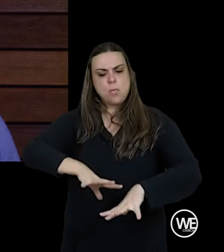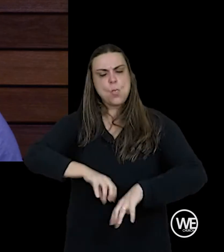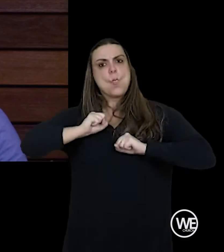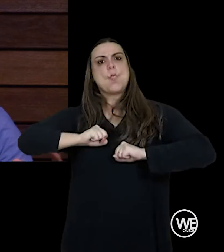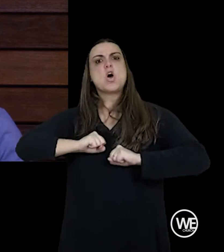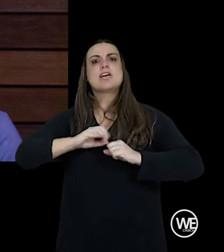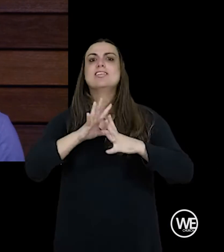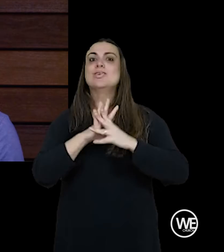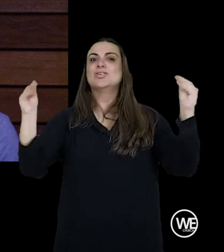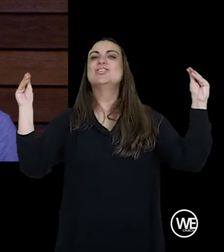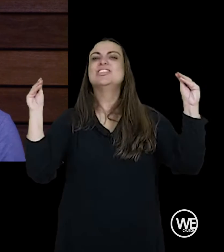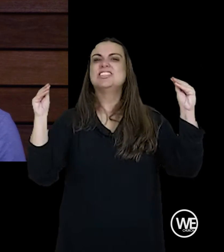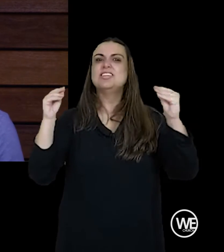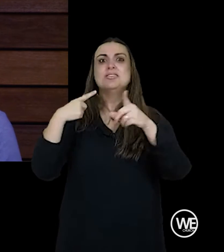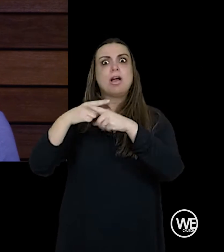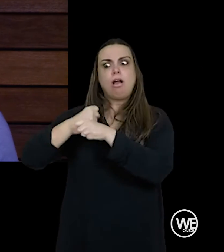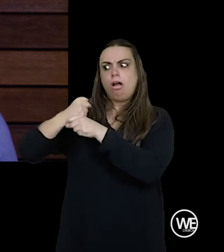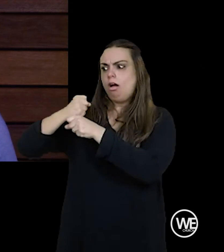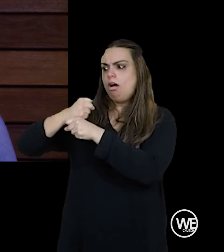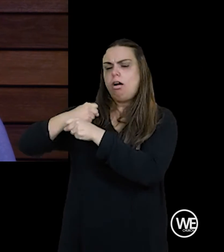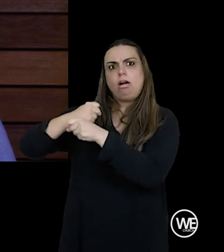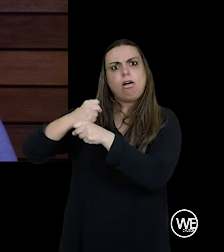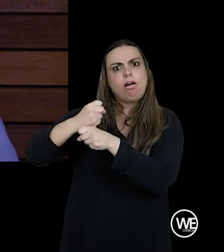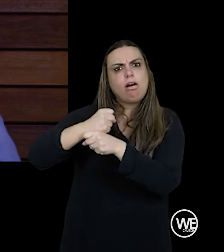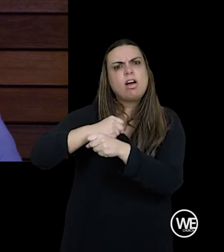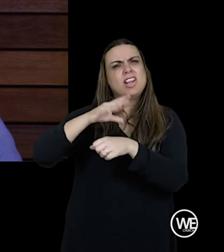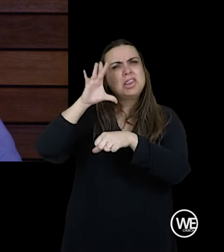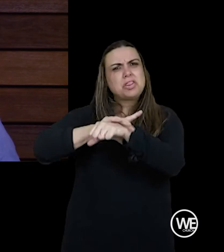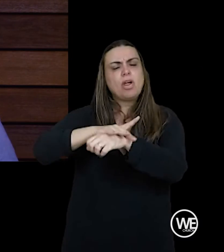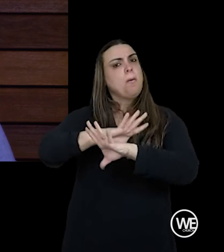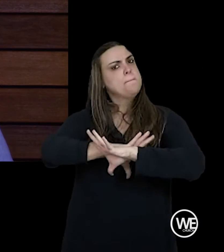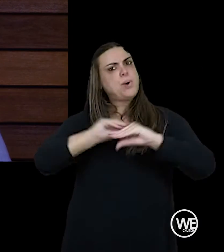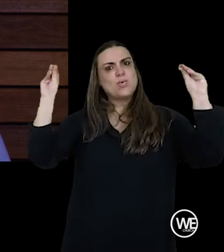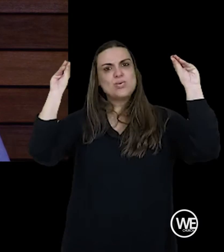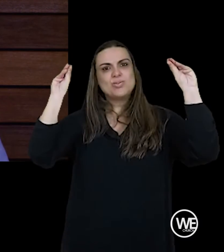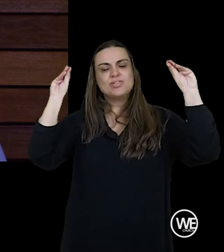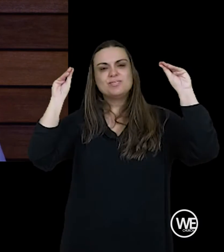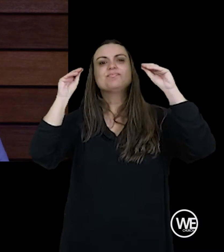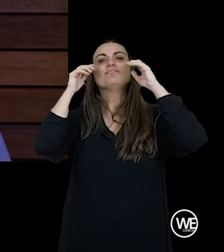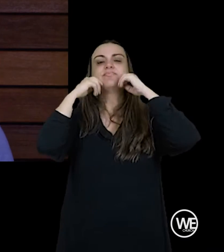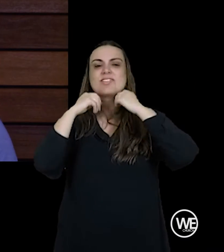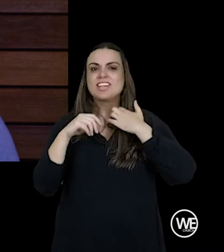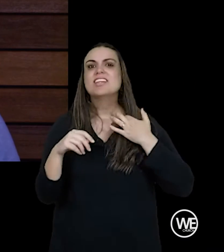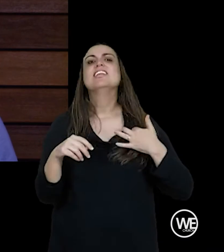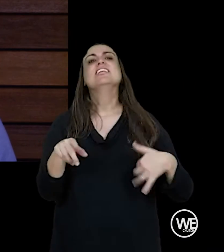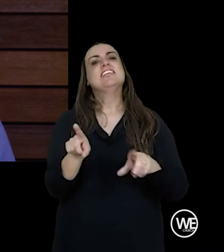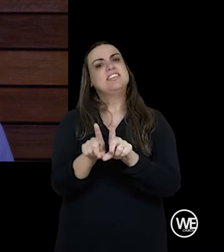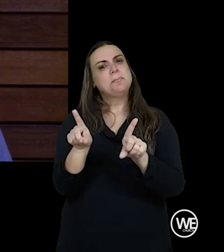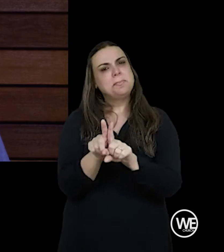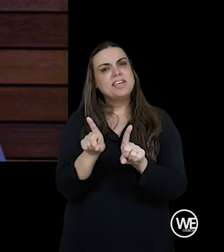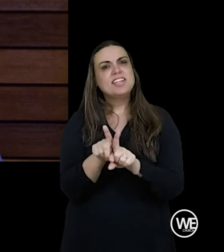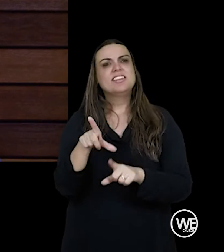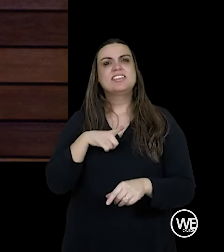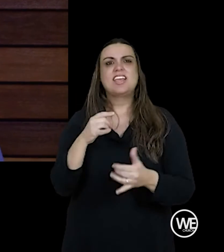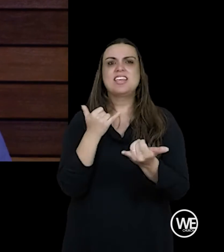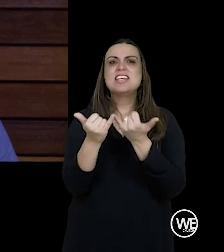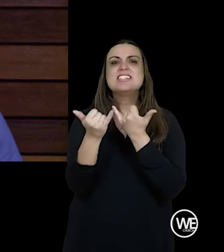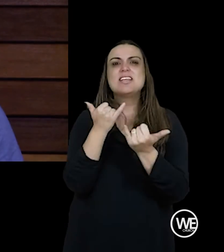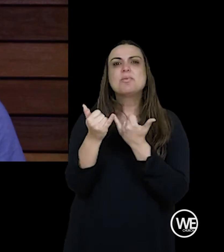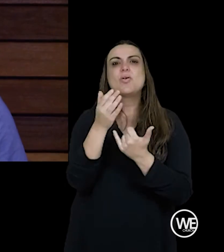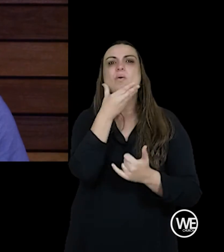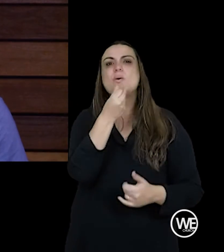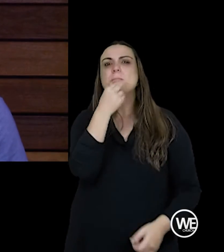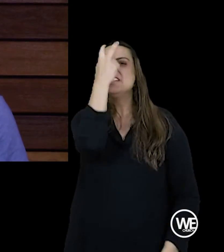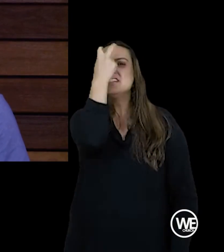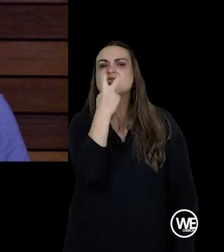para o problema que ela vinha por muitos anos tentando e não conseguindo. Nós temos um exemplo também que é muito impactante, que é o cego